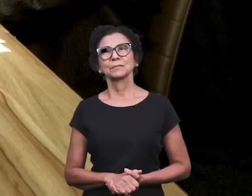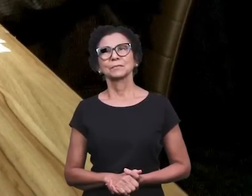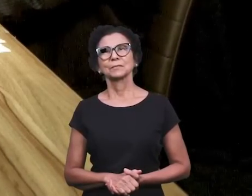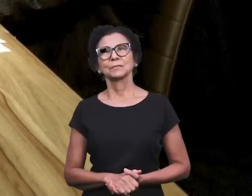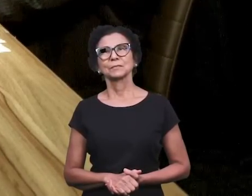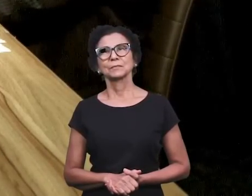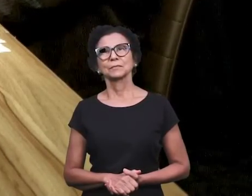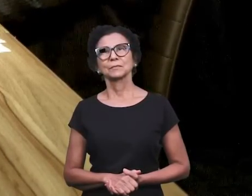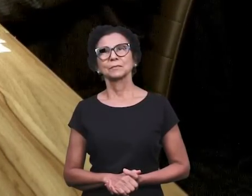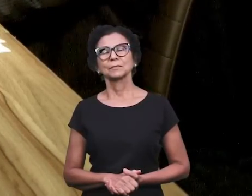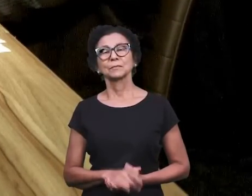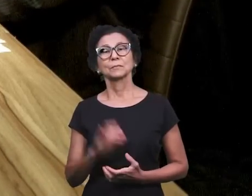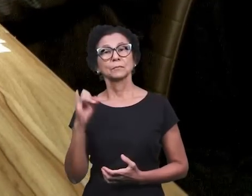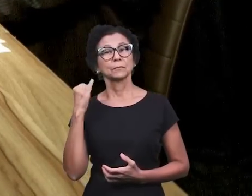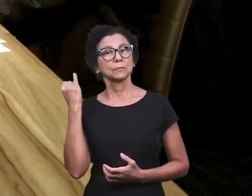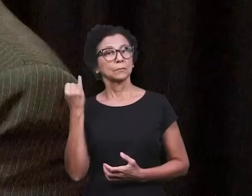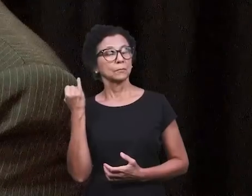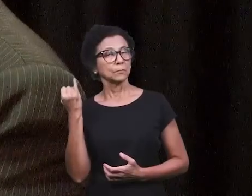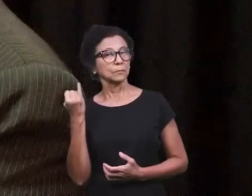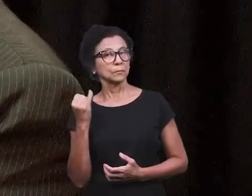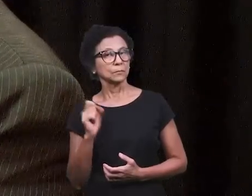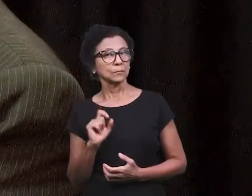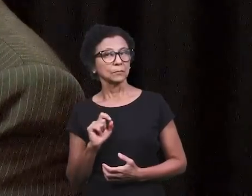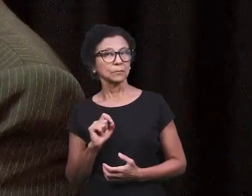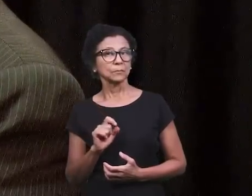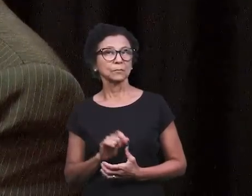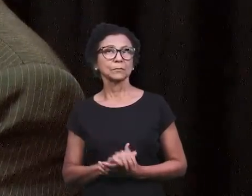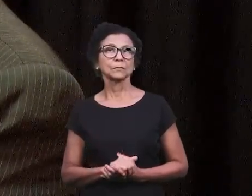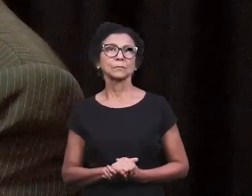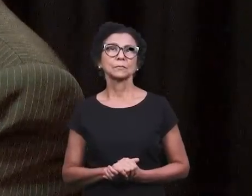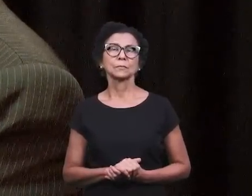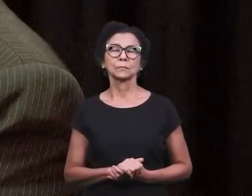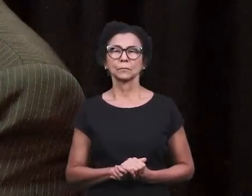E, assim, Júlio, é importantíssimo o fato do Senhor ir